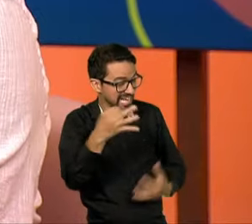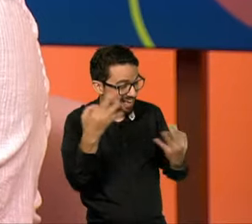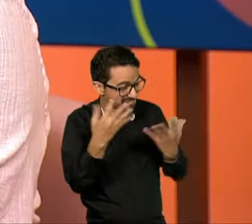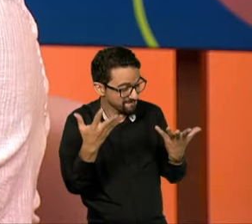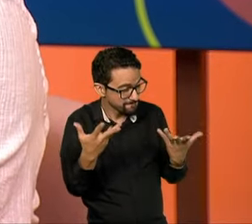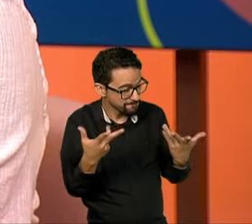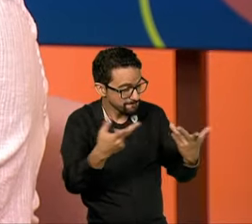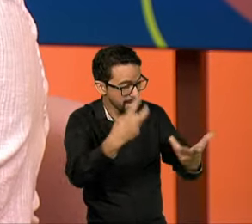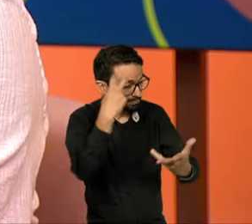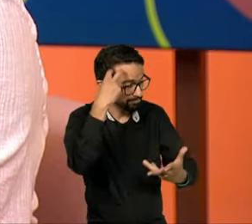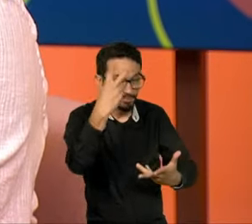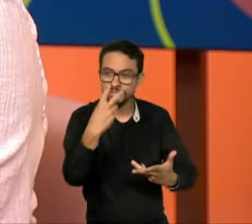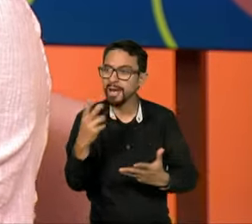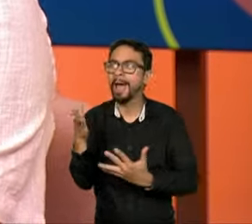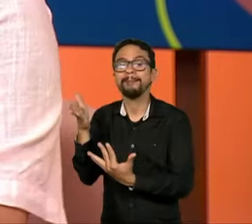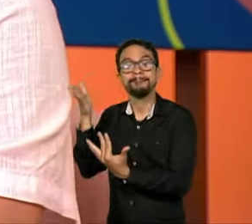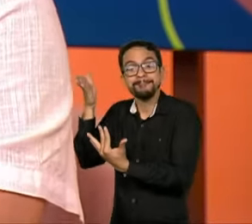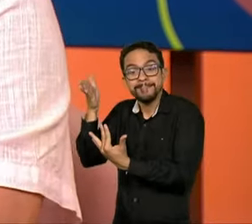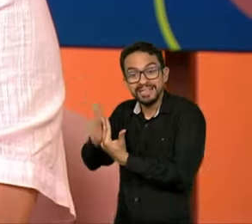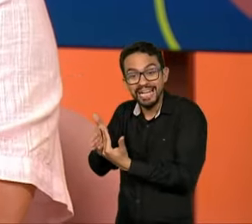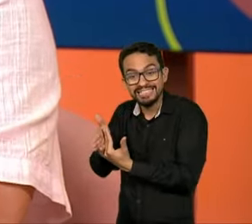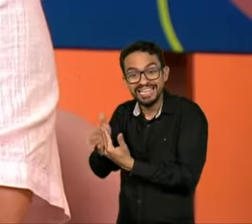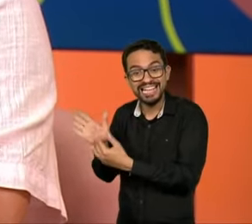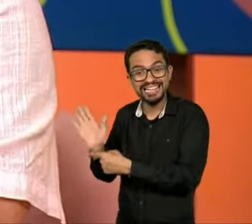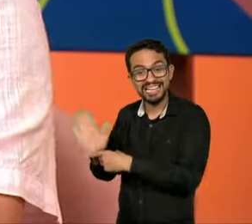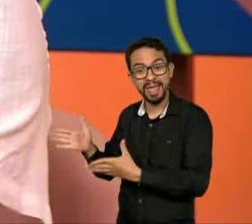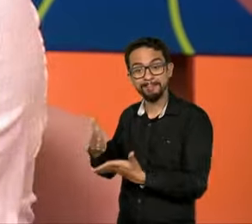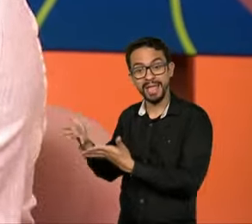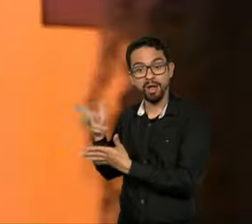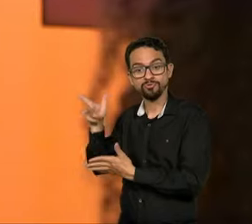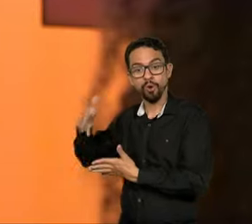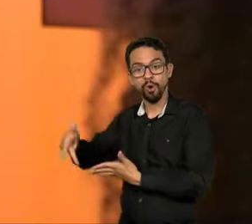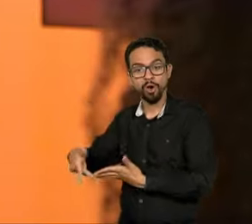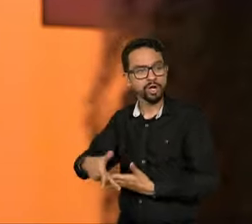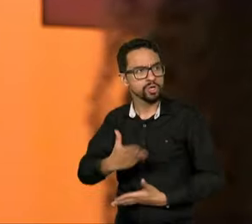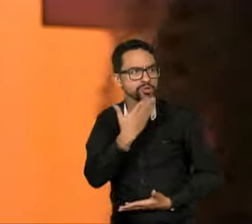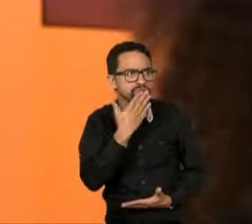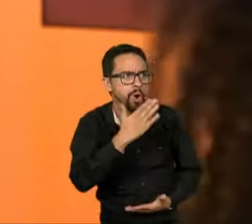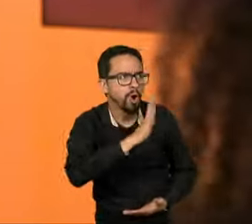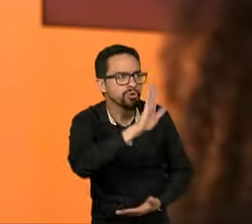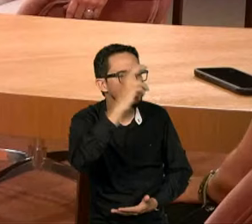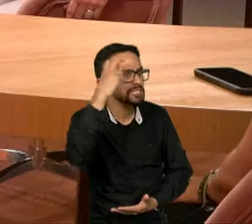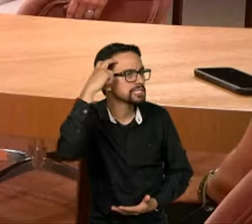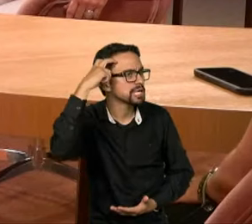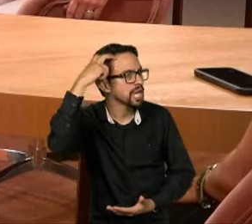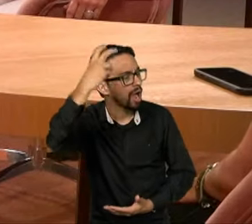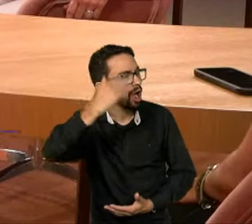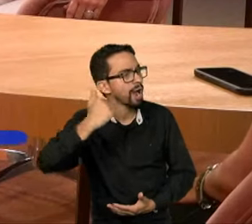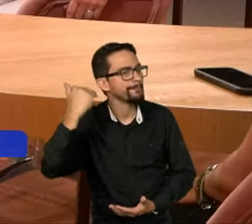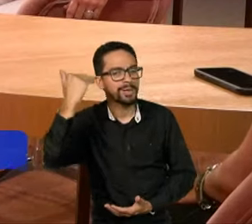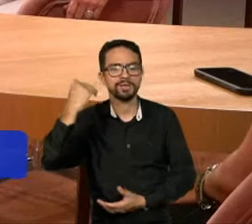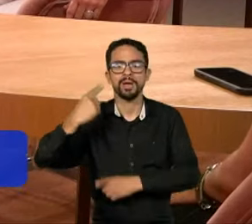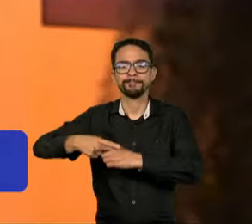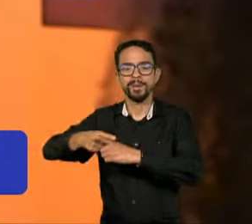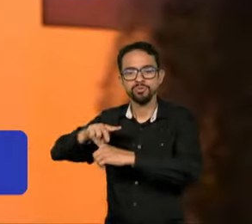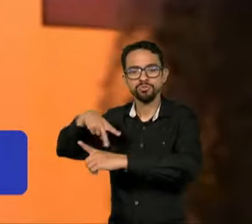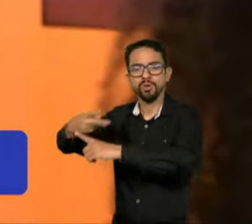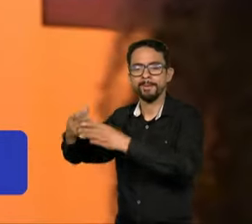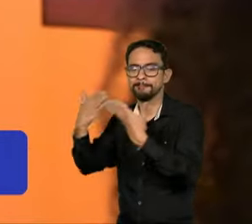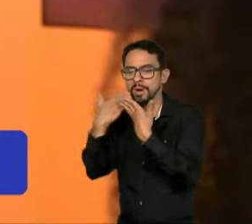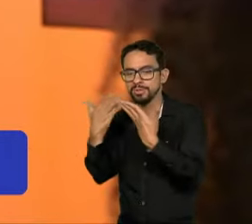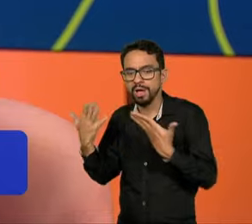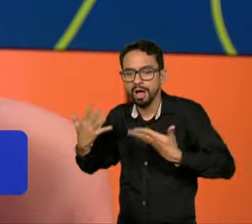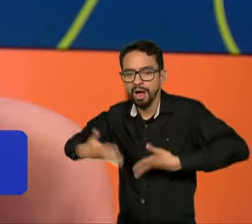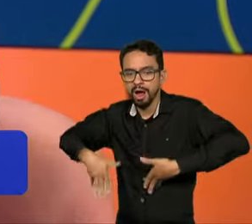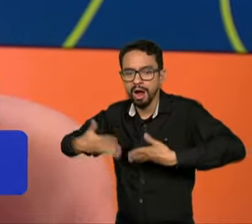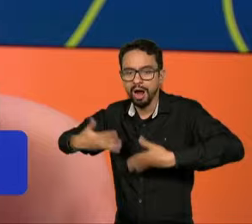genial. Metade das minhas cenas foram cortadas. Eu falei, jura? Nossa, eu falei, isso é um clássico. Eu acho genial. Eu gravei o dobro de coisas que foi ao ar e eu falei, não devo